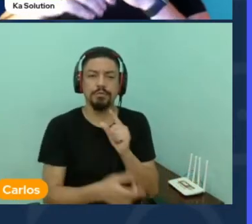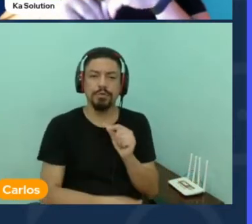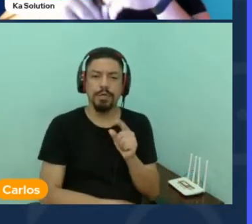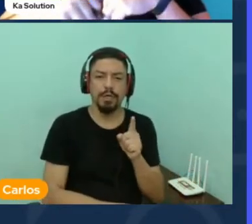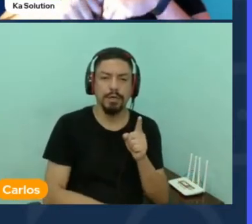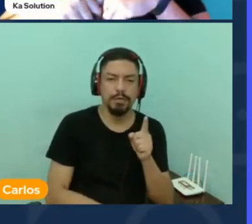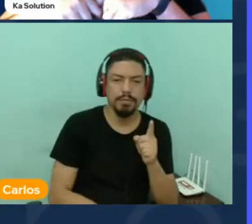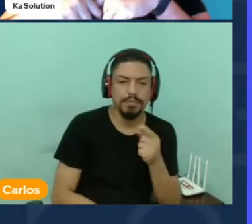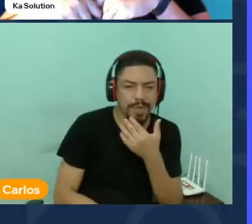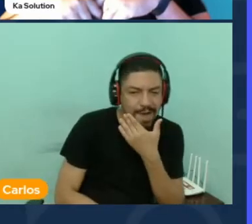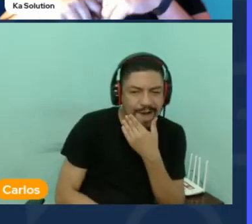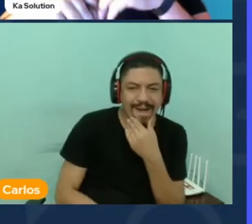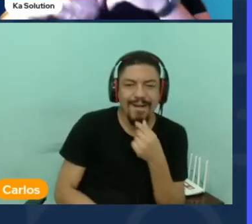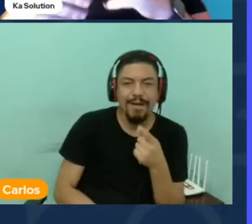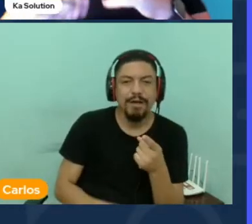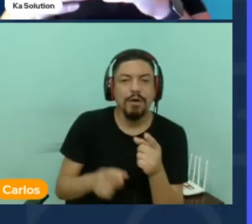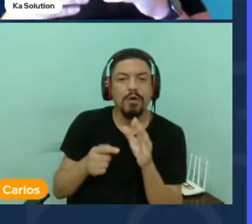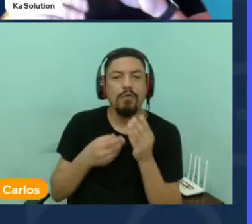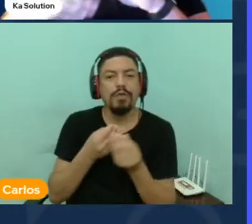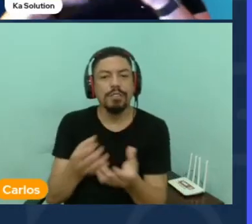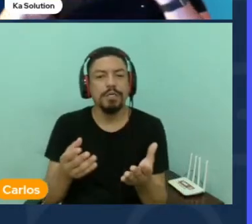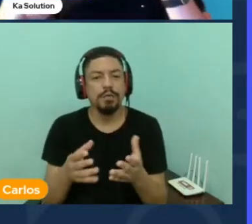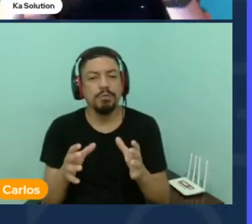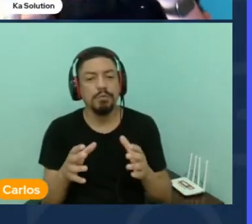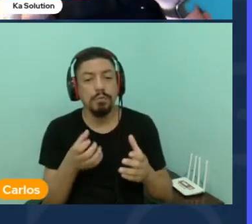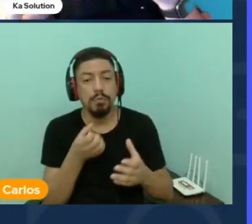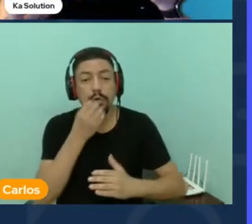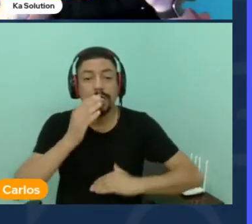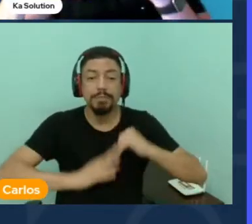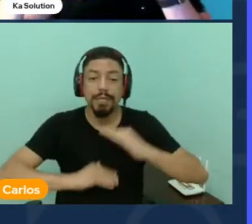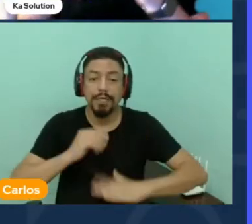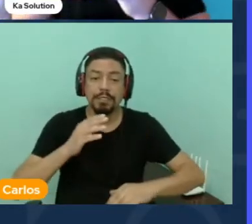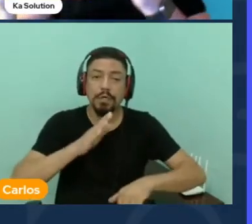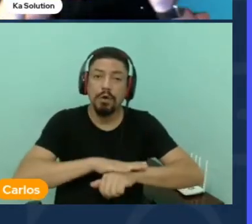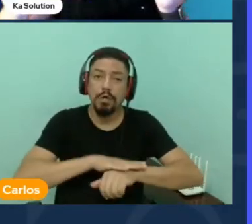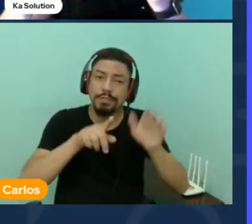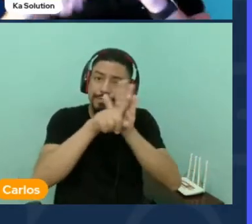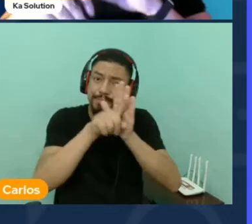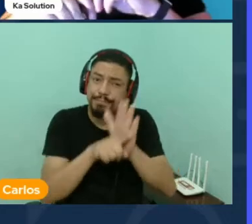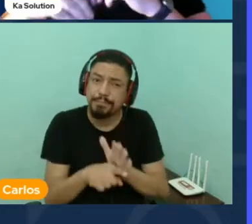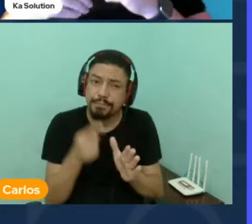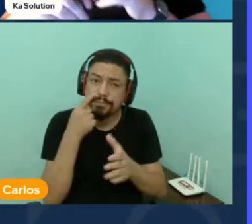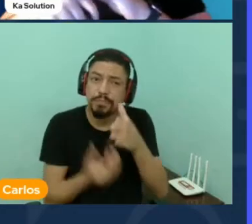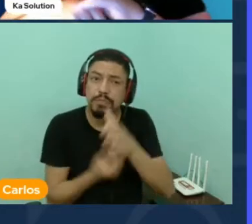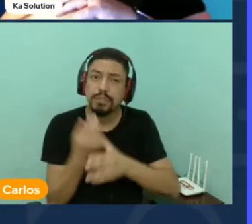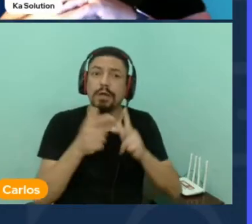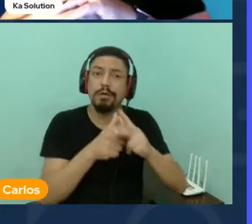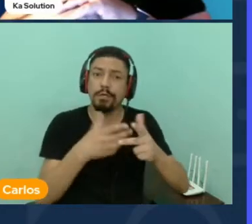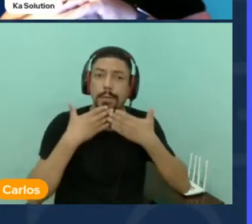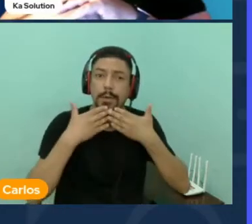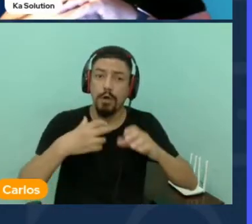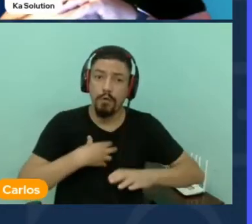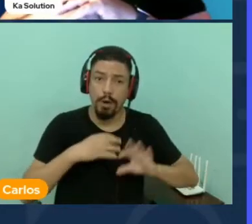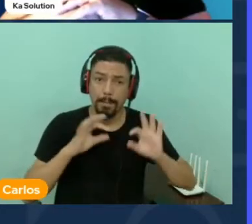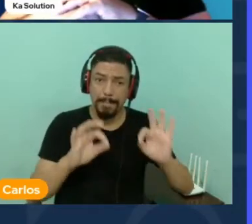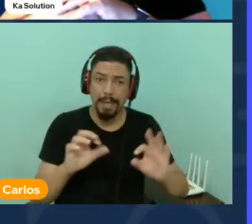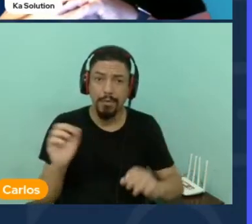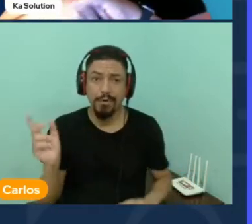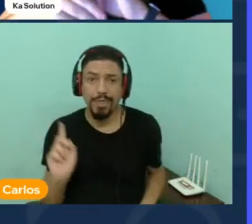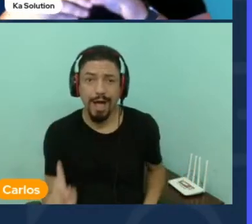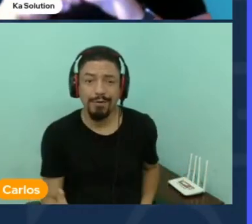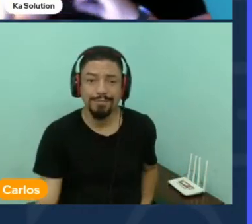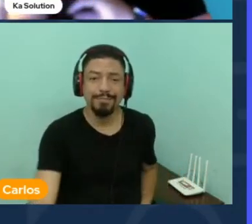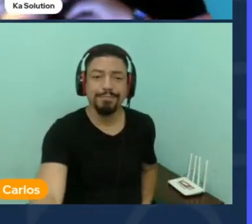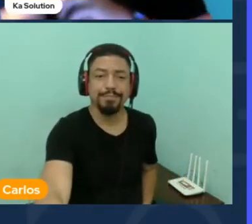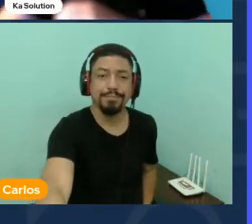conjunto de boas práticas na hora de eu analisar ali se eu criei ali os meus recursos da melhor forma.